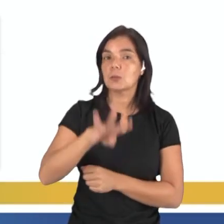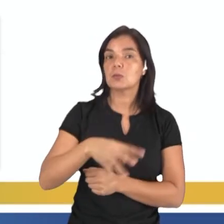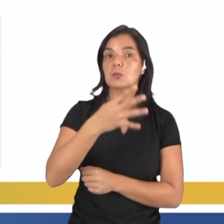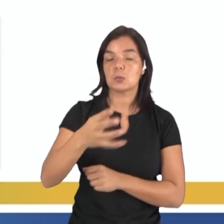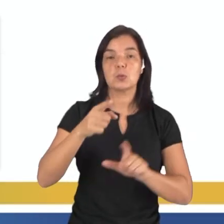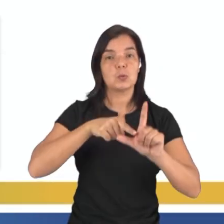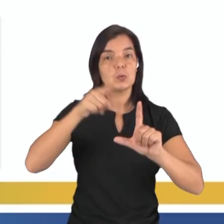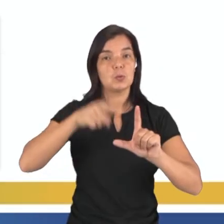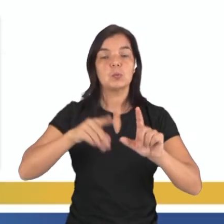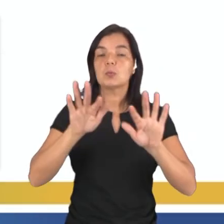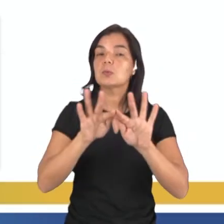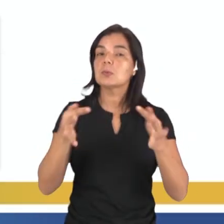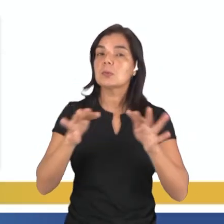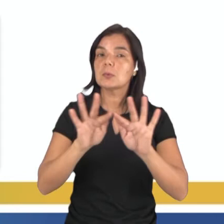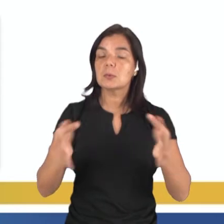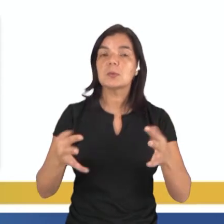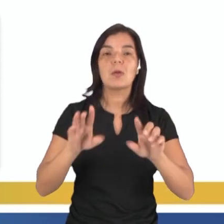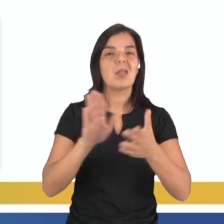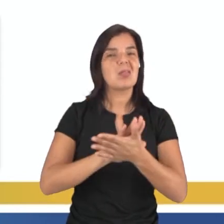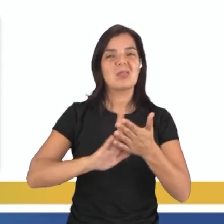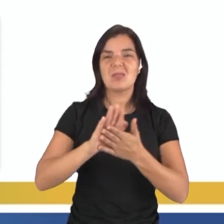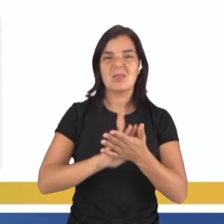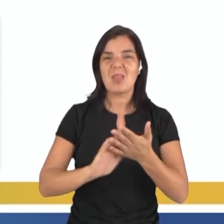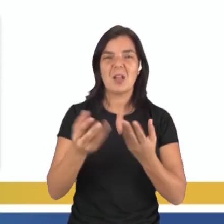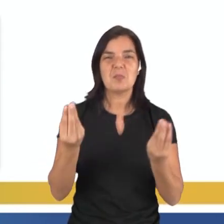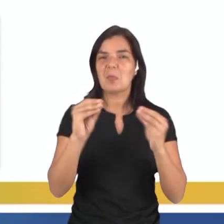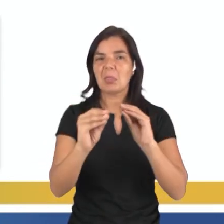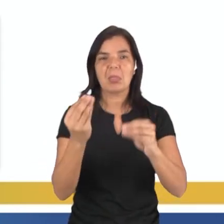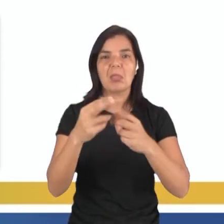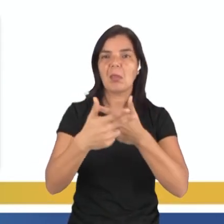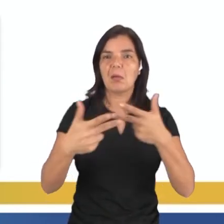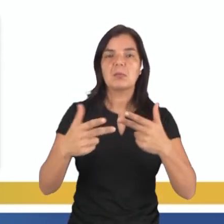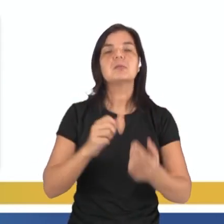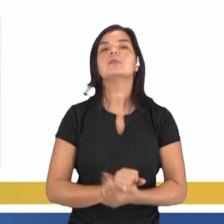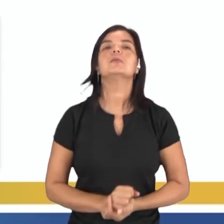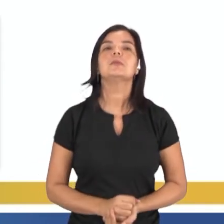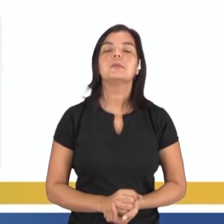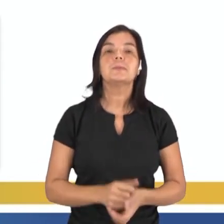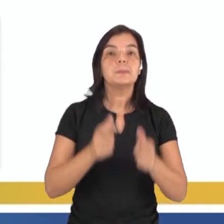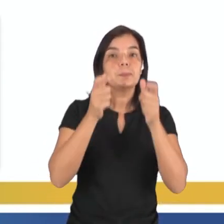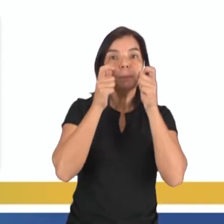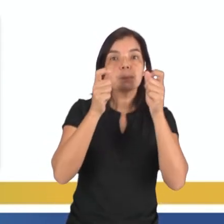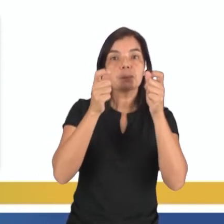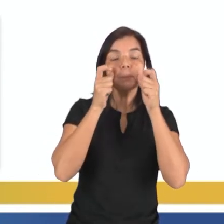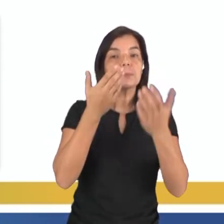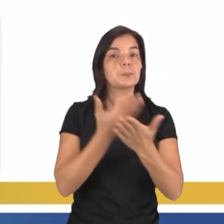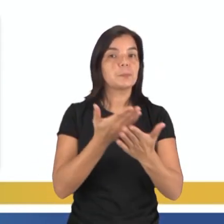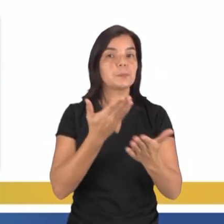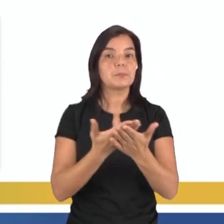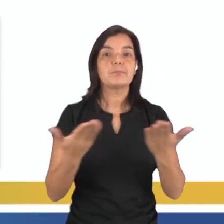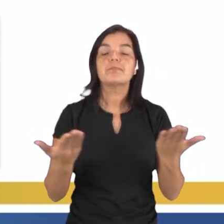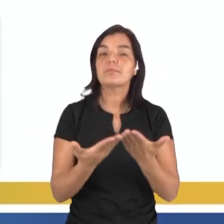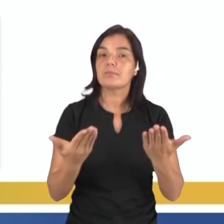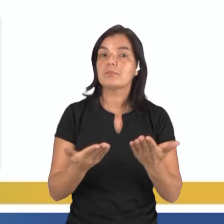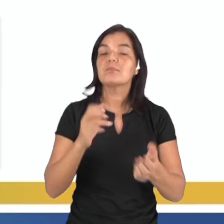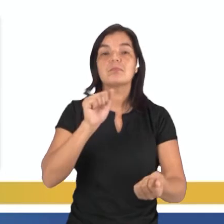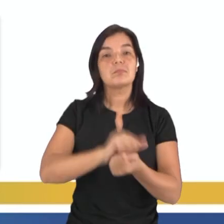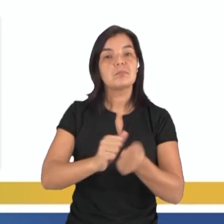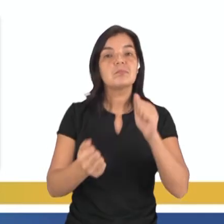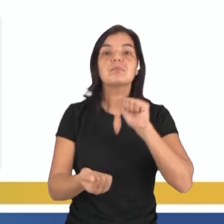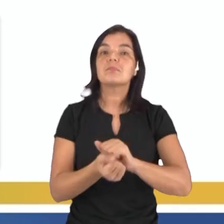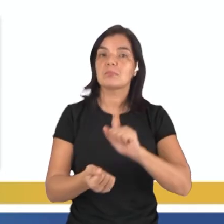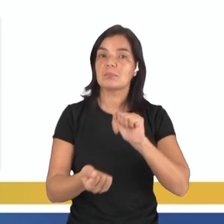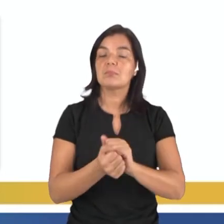e gráficos de forma simples, nada de muito enfeite. Atenção! As dicas estudadas nessa aula são